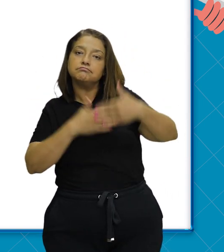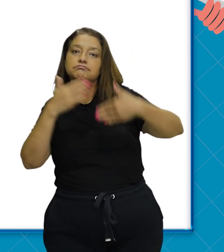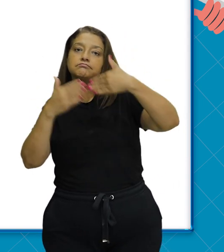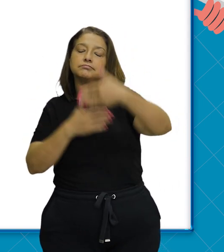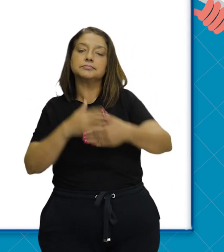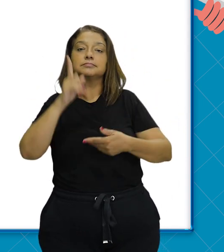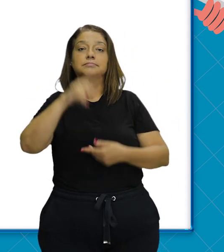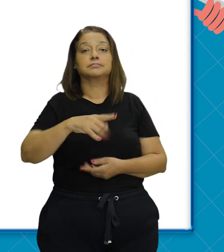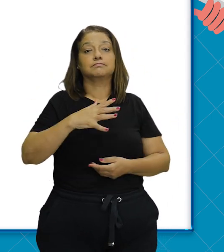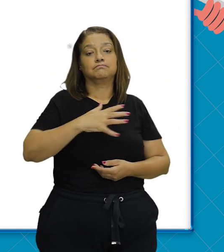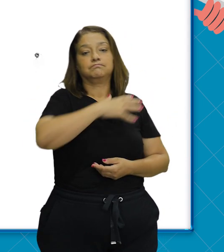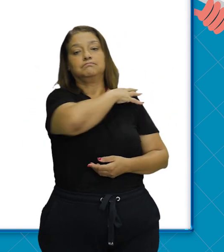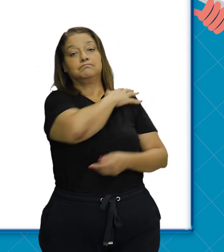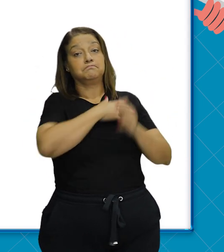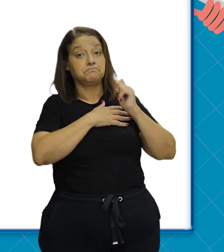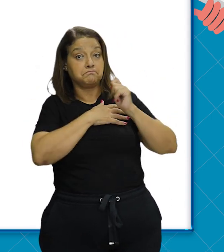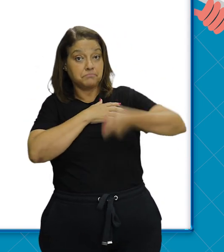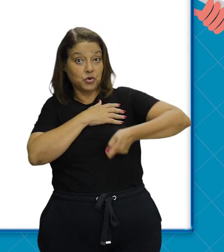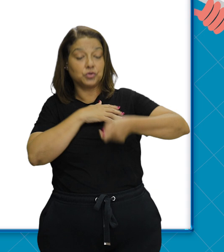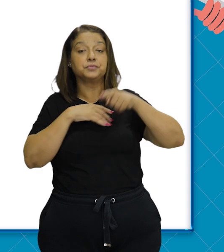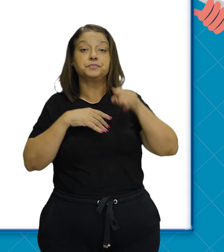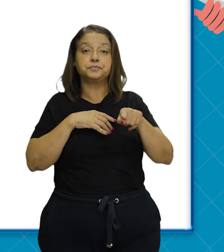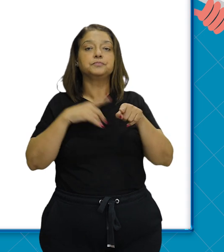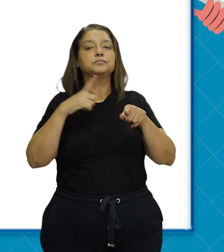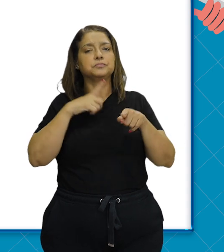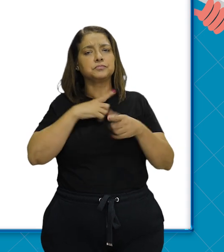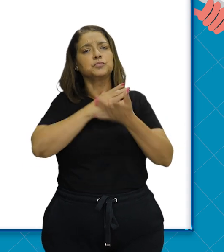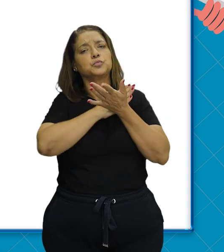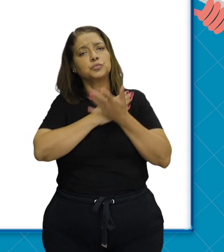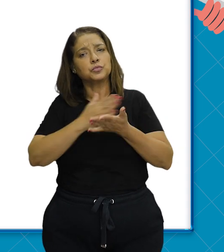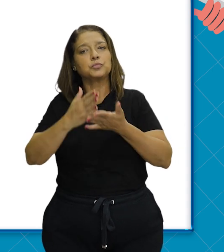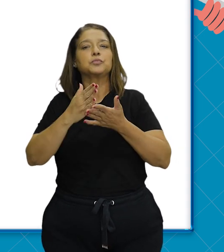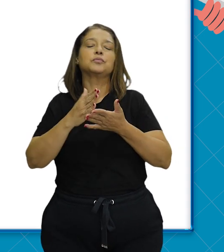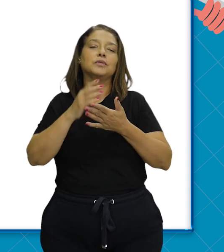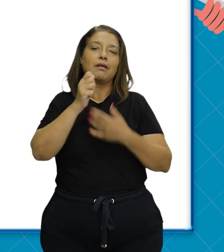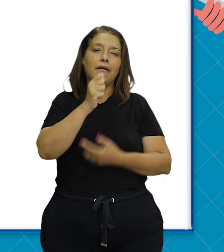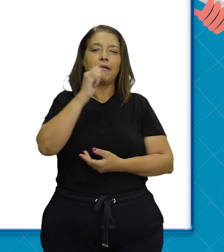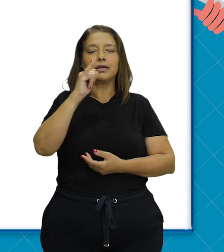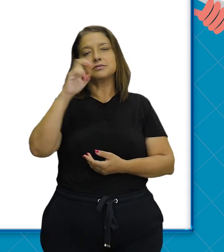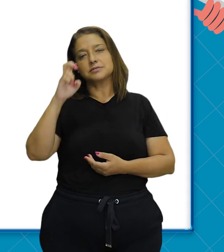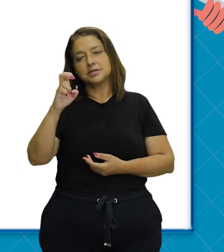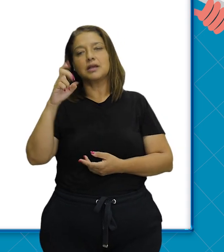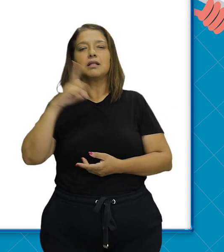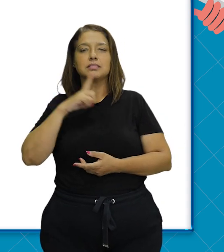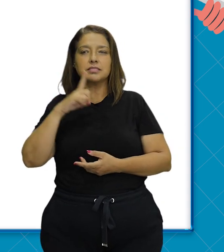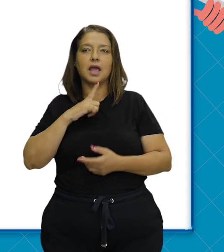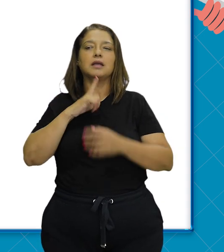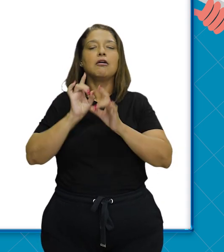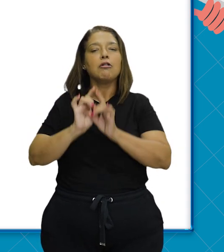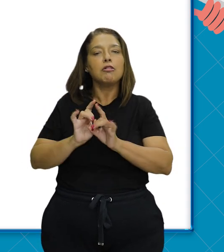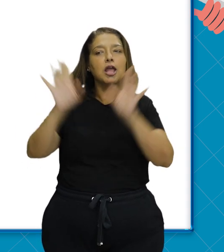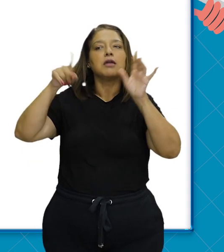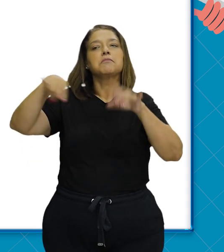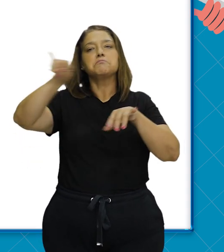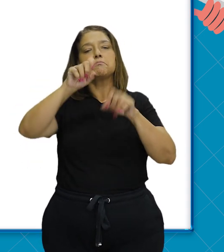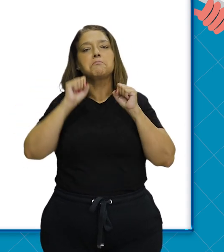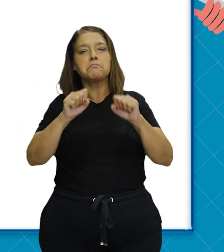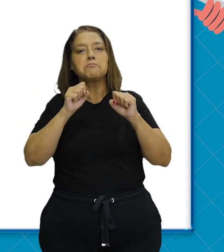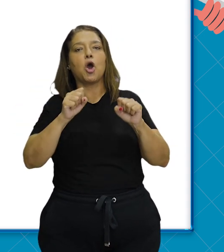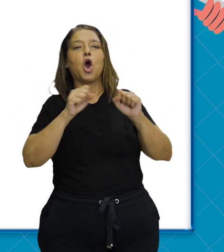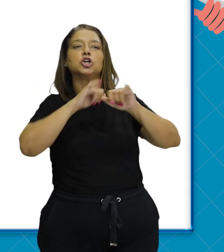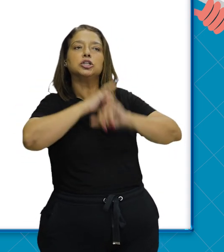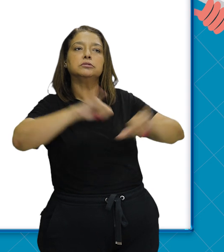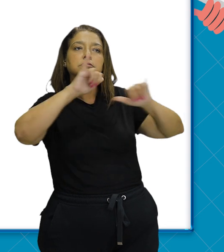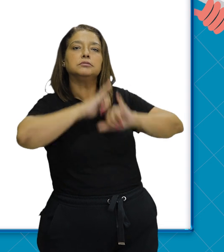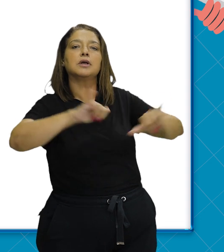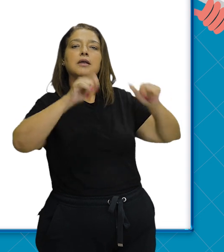de ditadura para a democracia. Ele iniciou relaxando um pouco o AI-5, permitindo a propaganda política e tal,